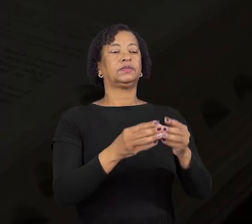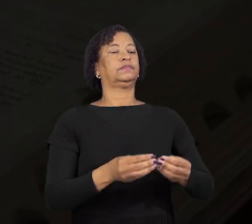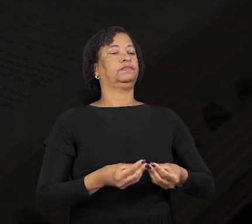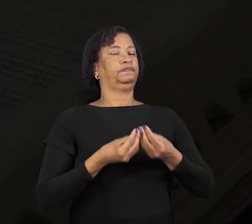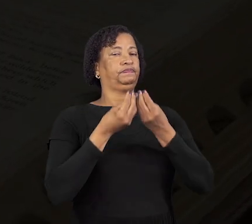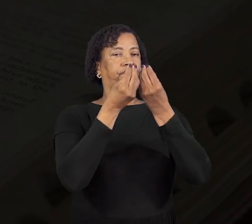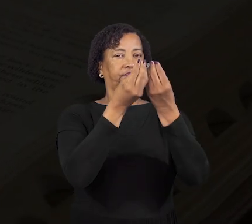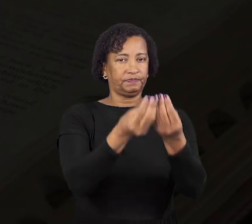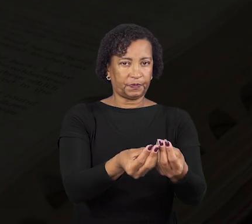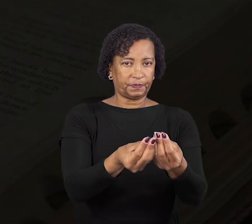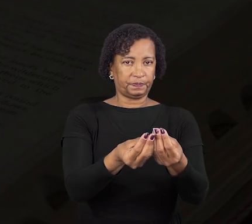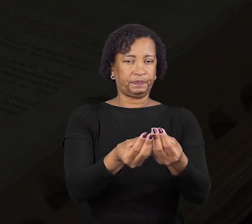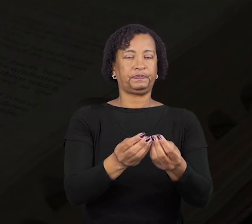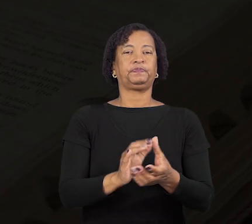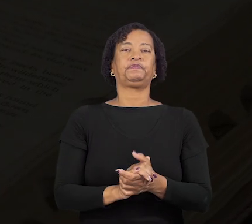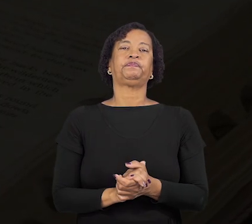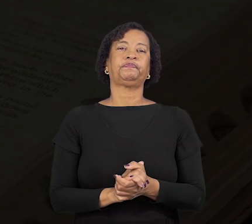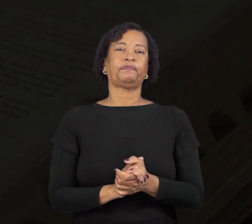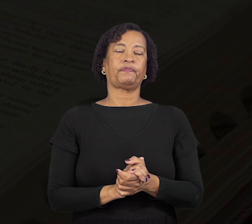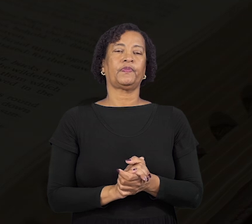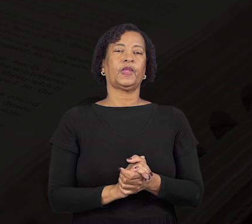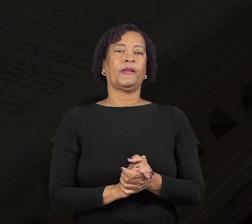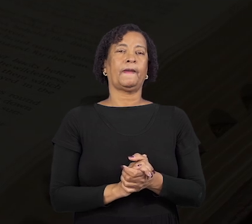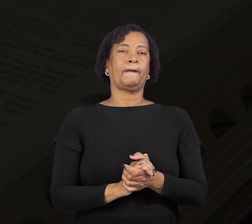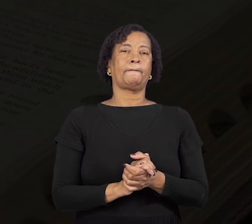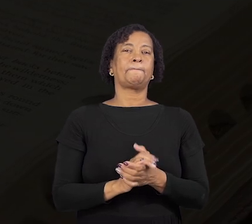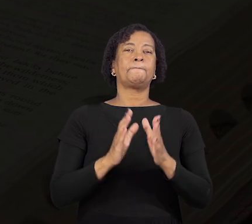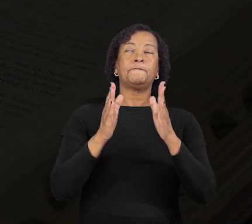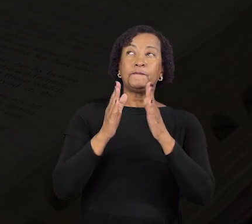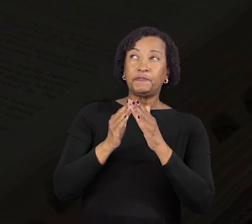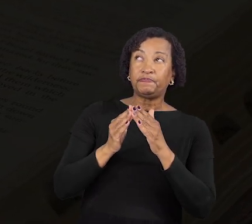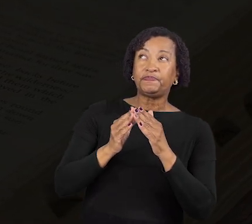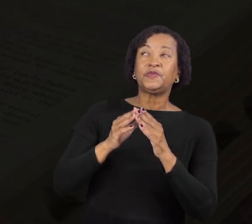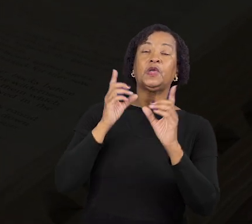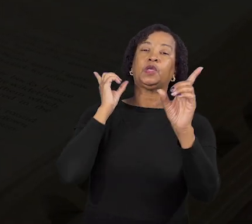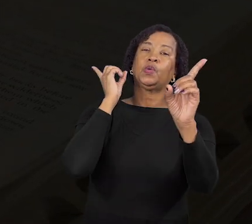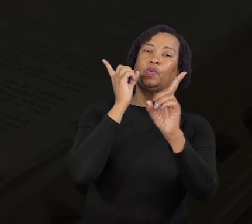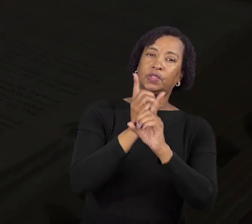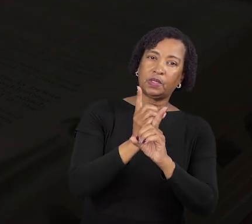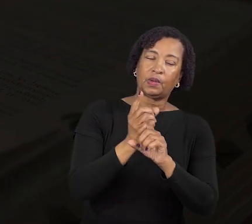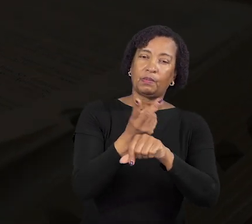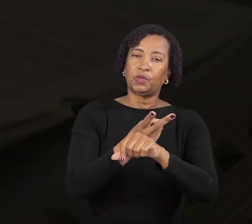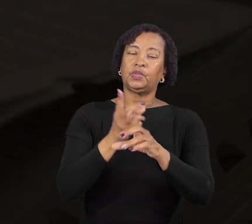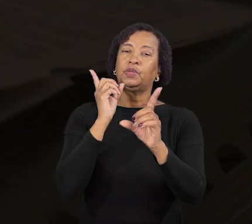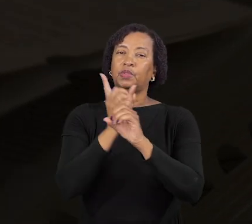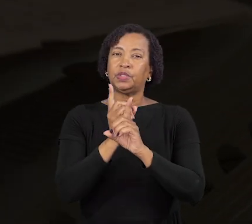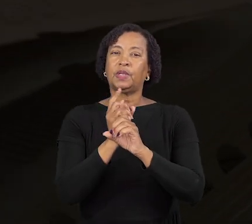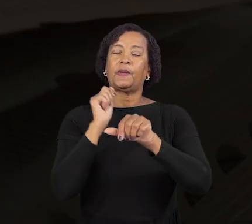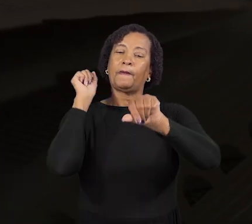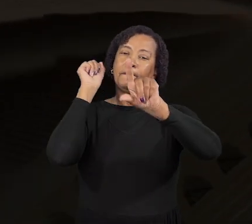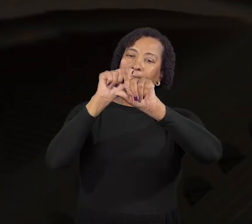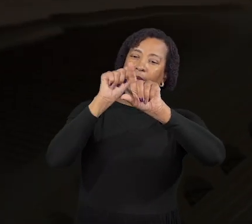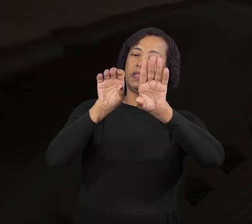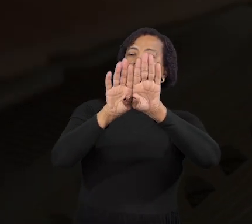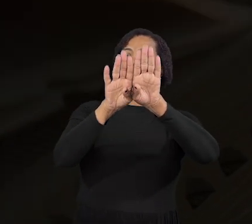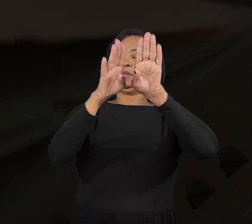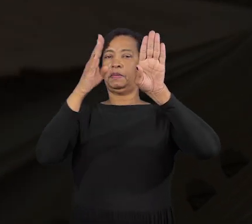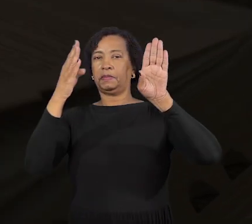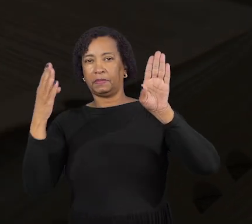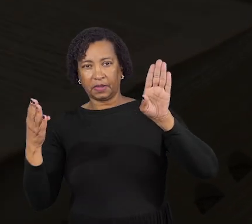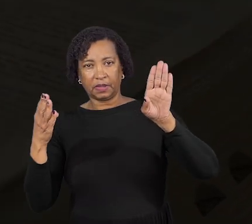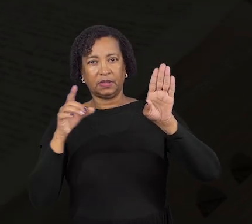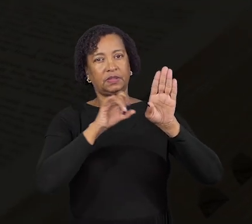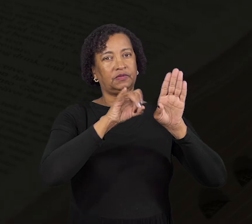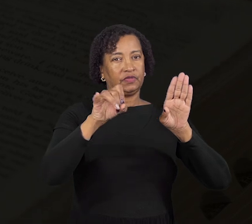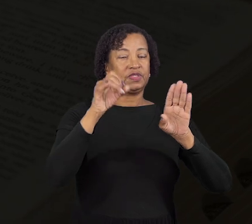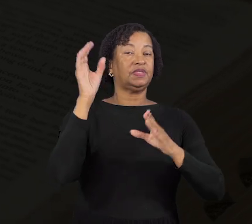será dado. Busquem e encontrarão, batam e a porta lhes será aberta. Se vocês,